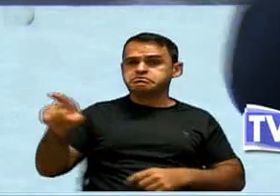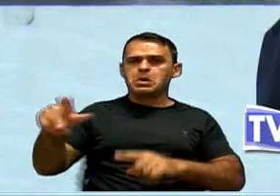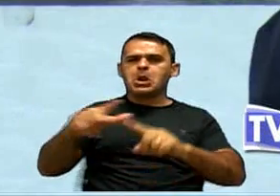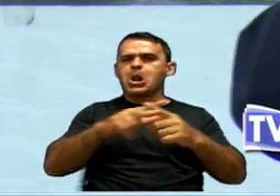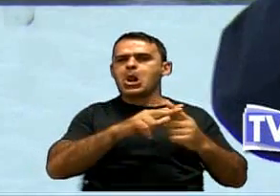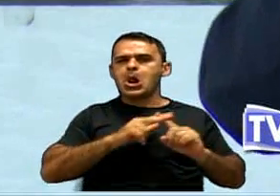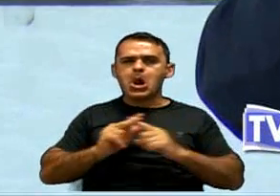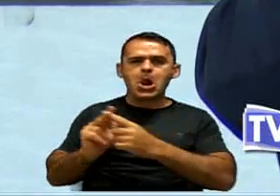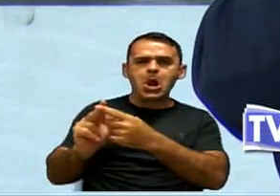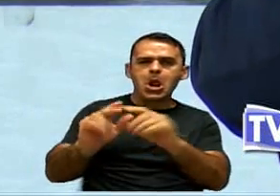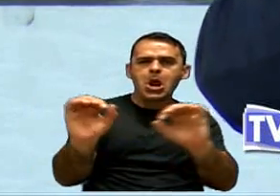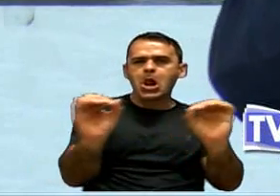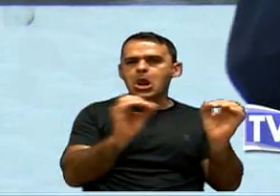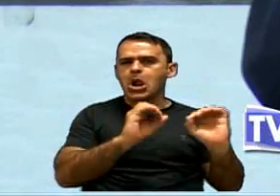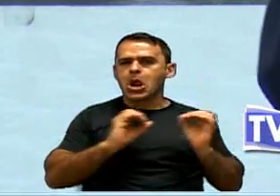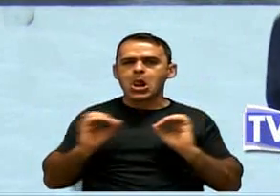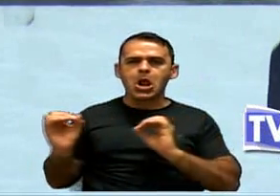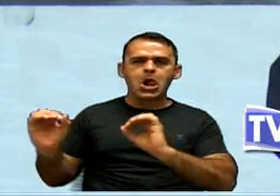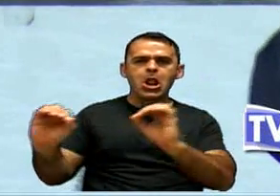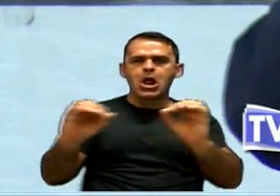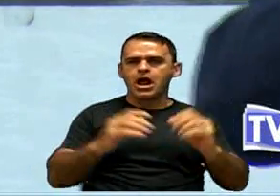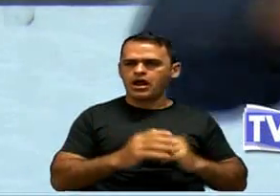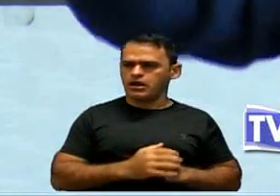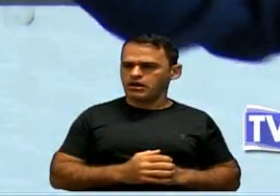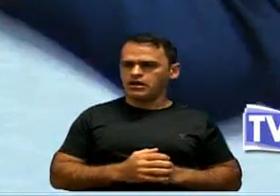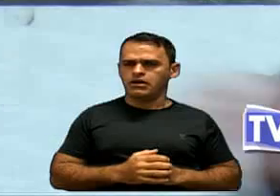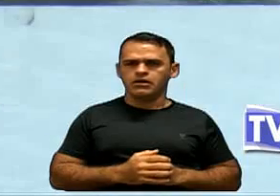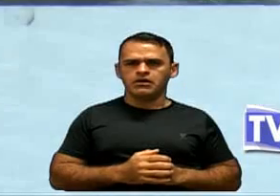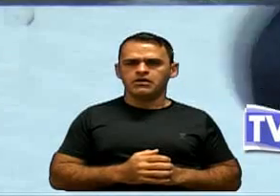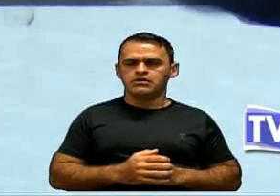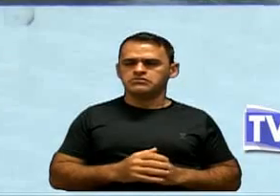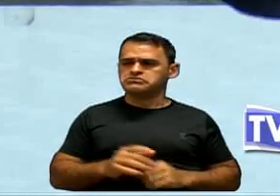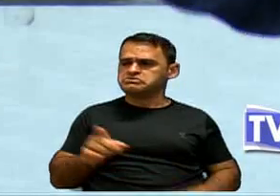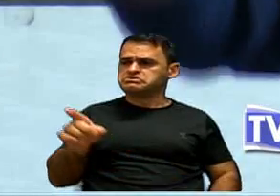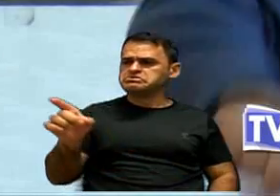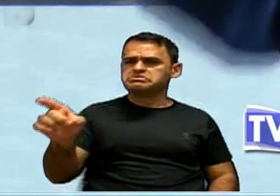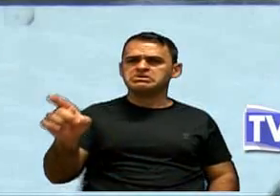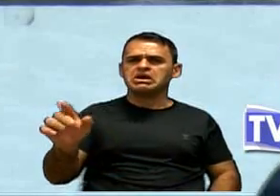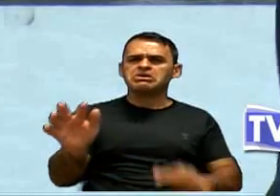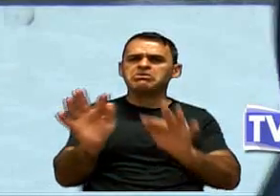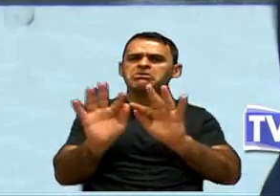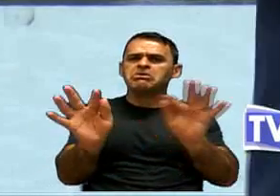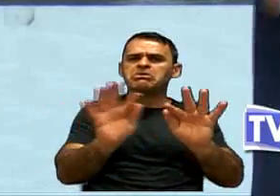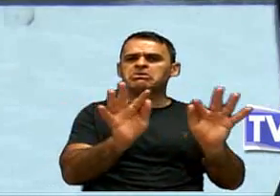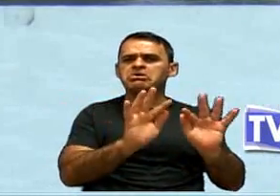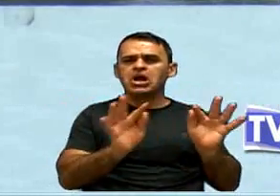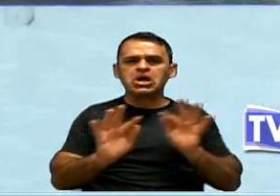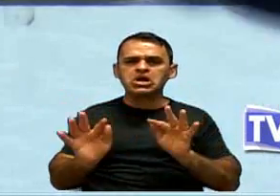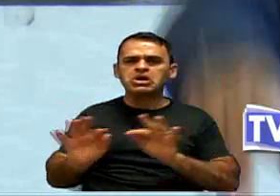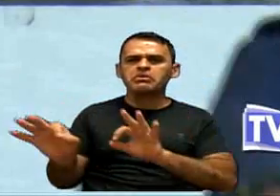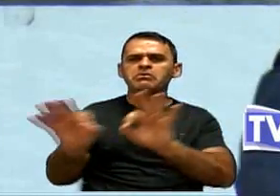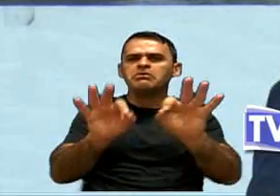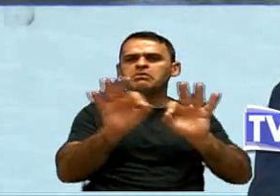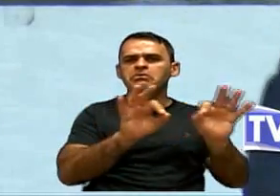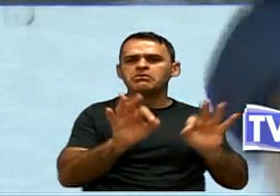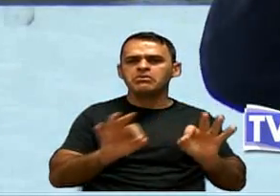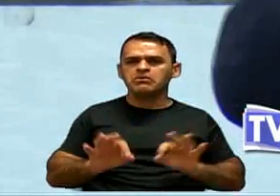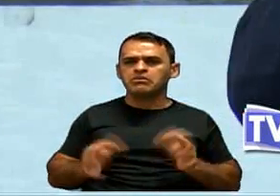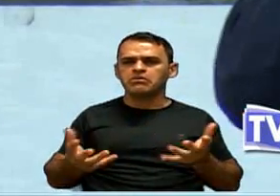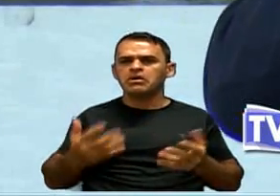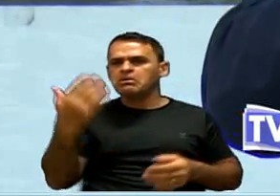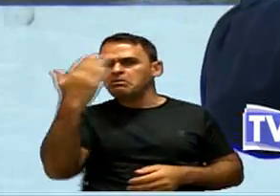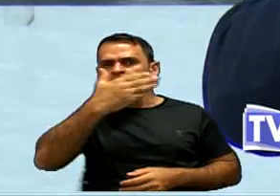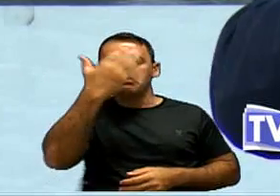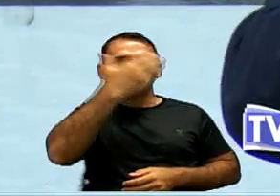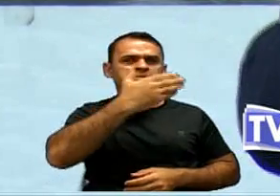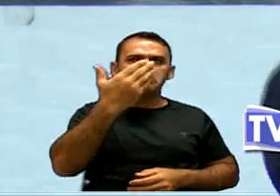fizemos nada. Eles varrem, é que nem varrer. Varre onde o padre passa, onde ninguém vê, eles não tiram. Então,